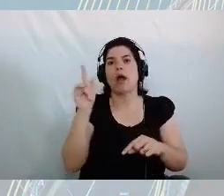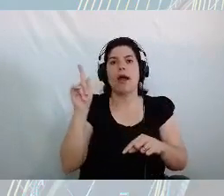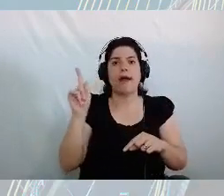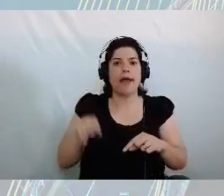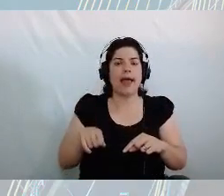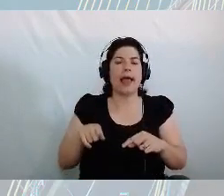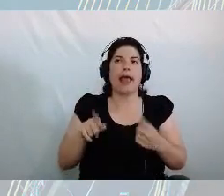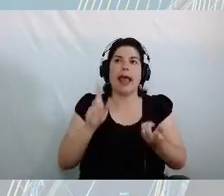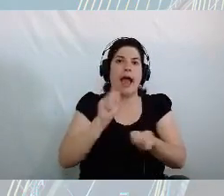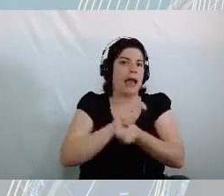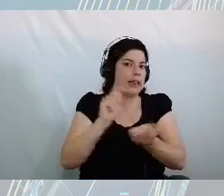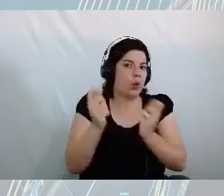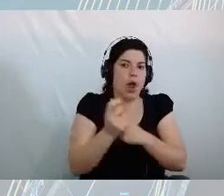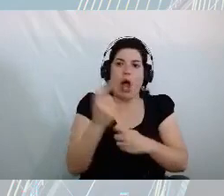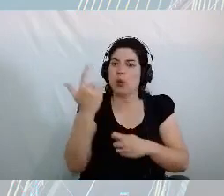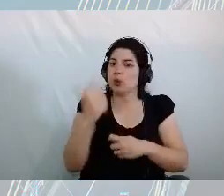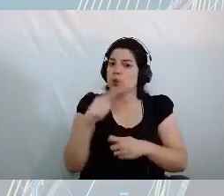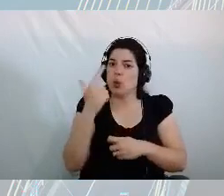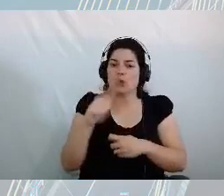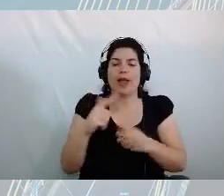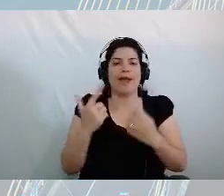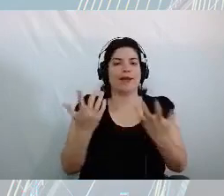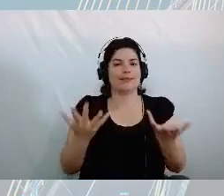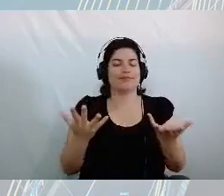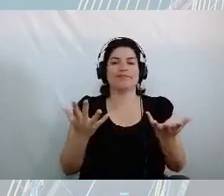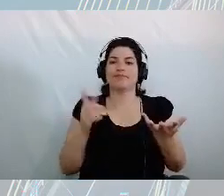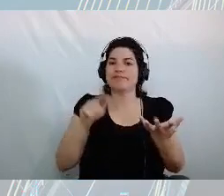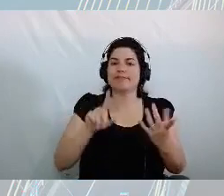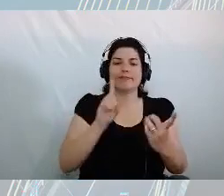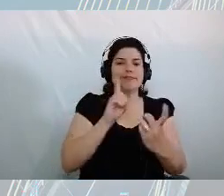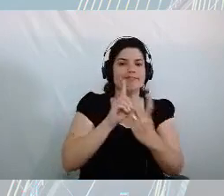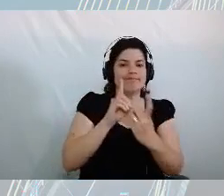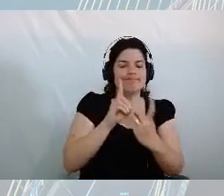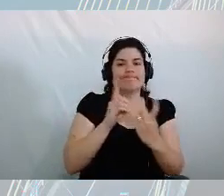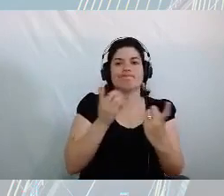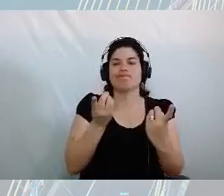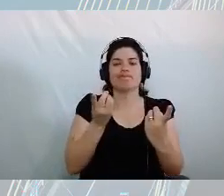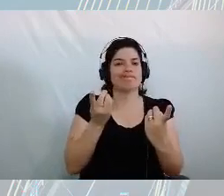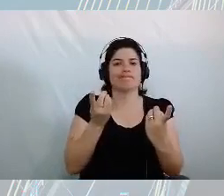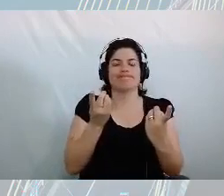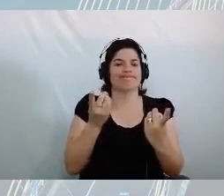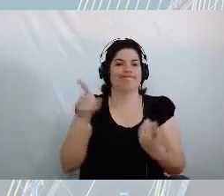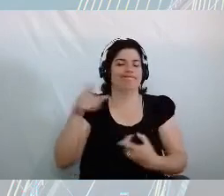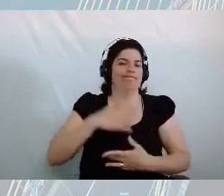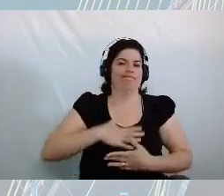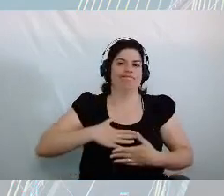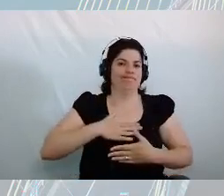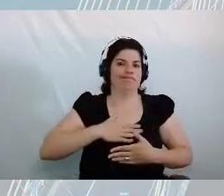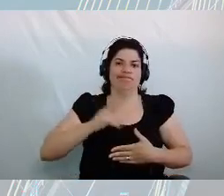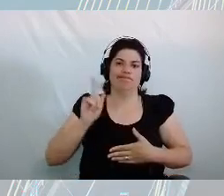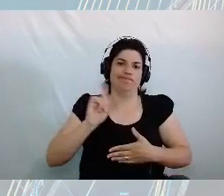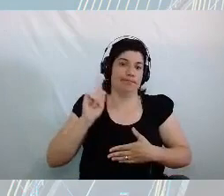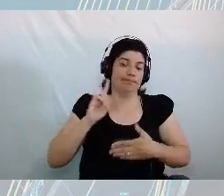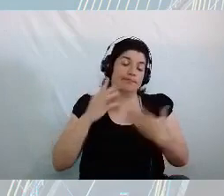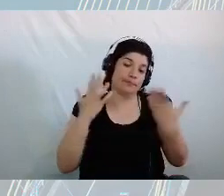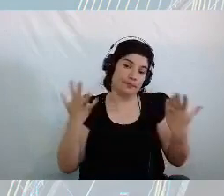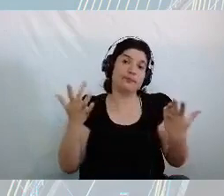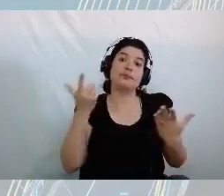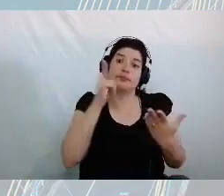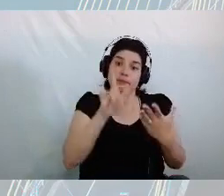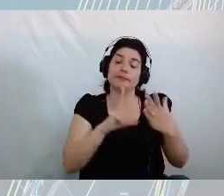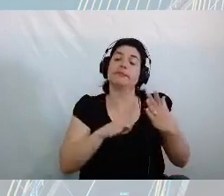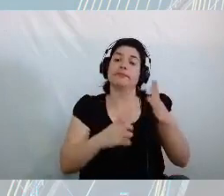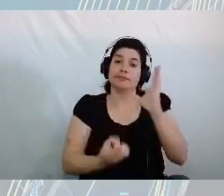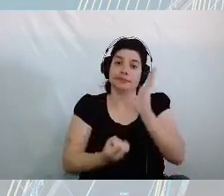adequada ao nível de liquidez, né? Se é o atendimento que talvez não está agradando esse cliente, e com isso a gente consegue criar estratégias que são mais